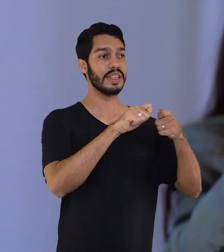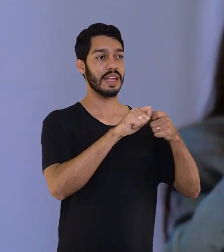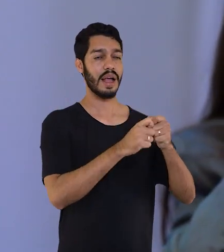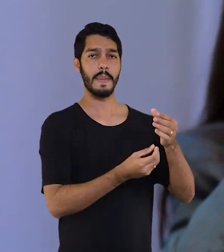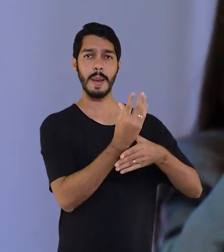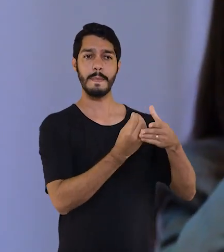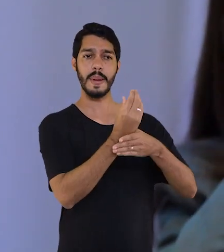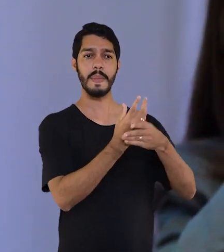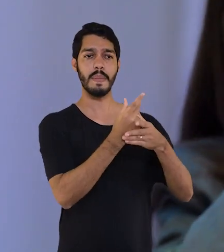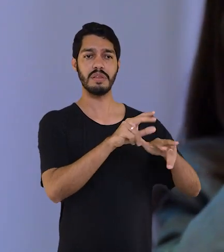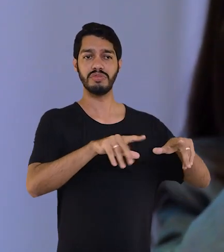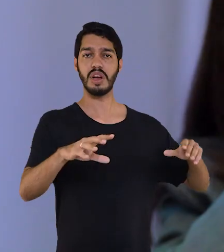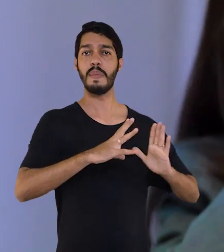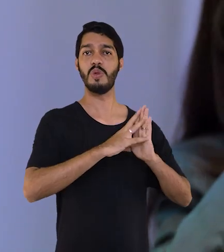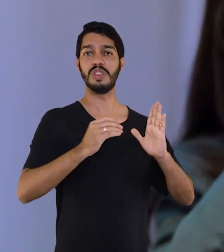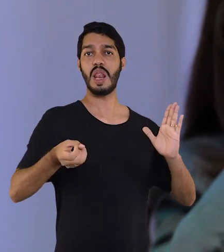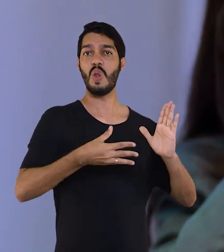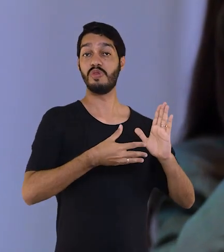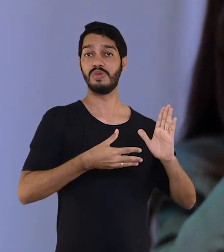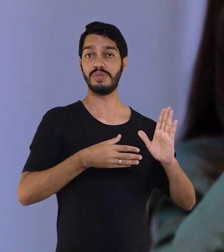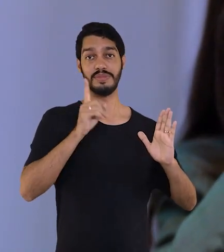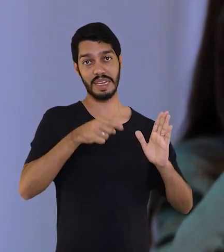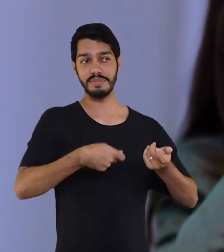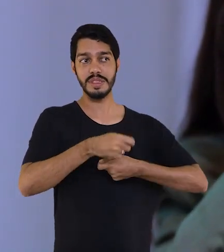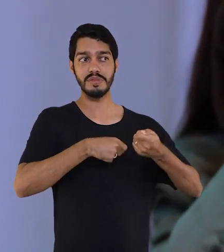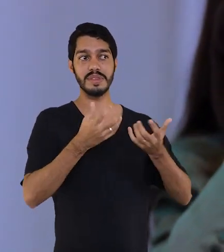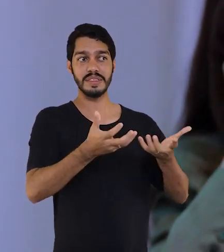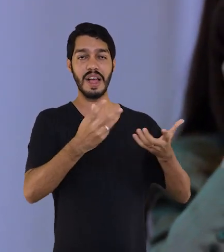2.0, ele pega o GPT e aplica. Acho que a maior parte do valor são